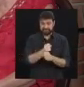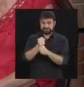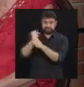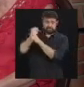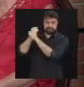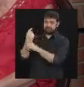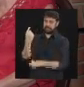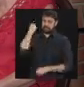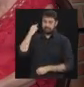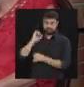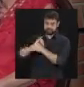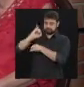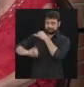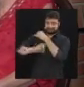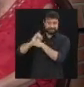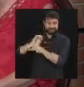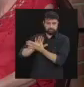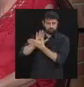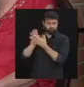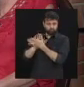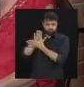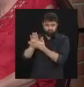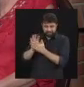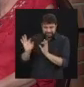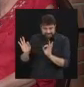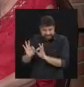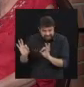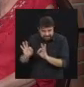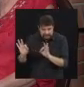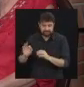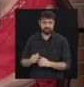quase, então não existia internet, né?